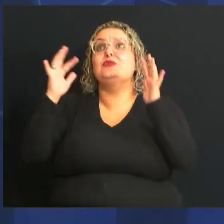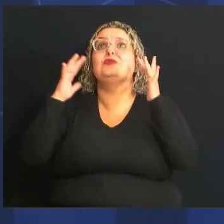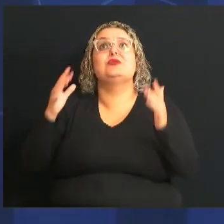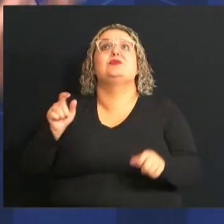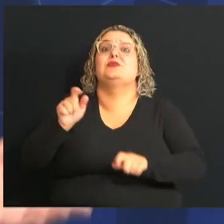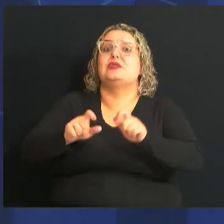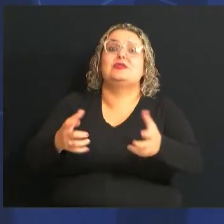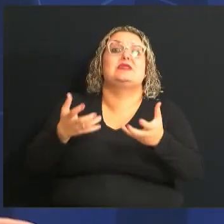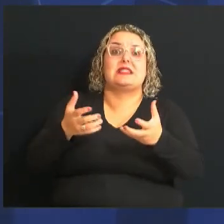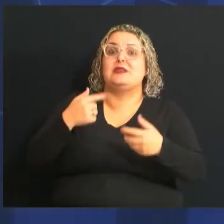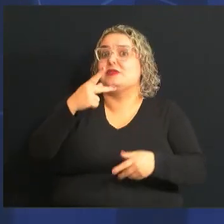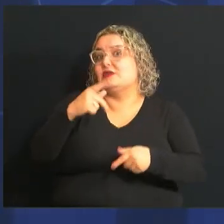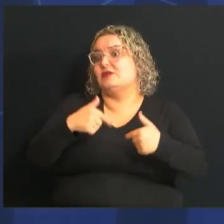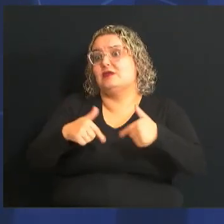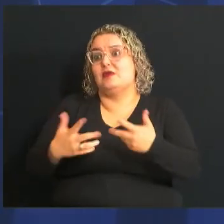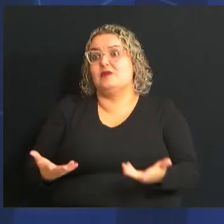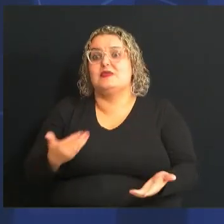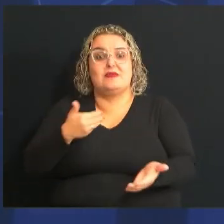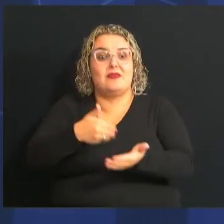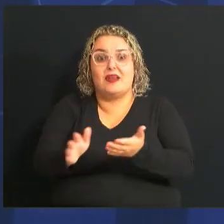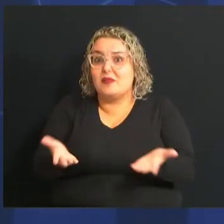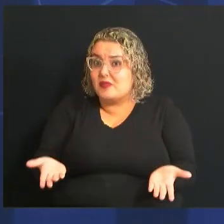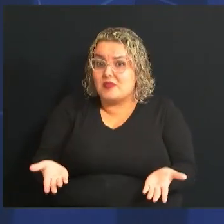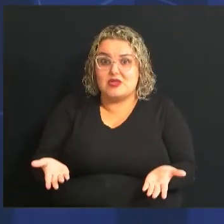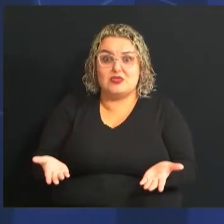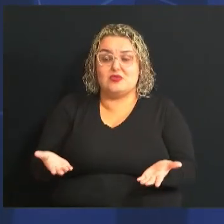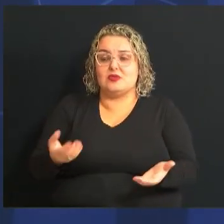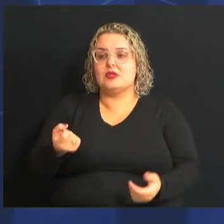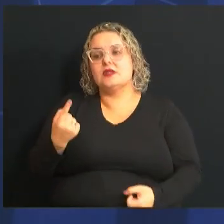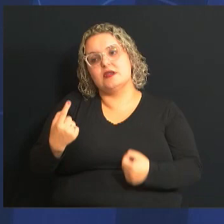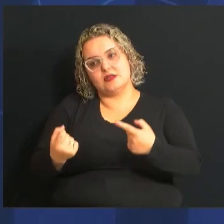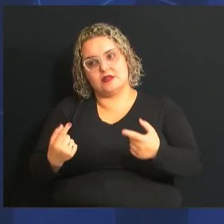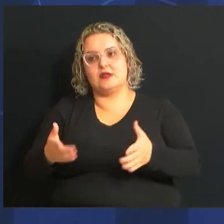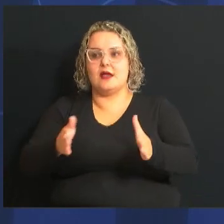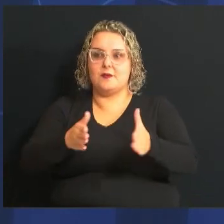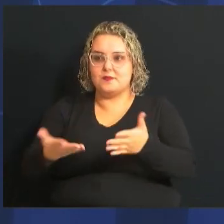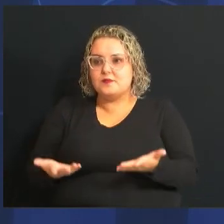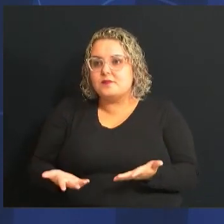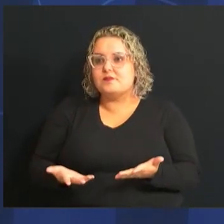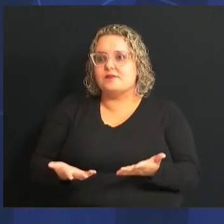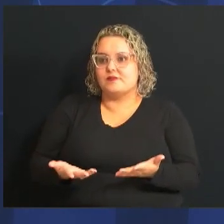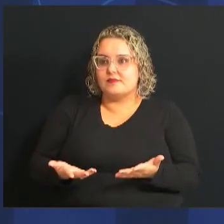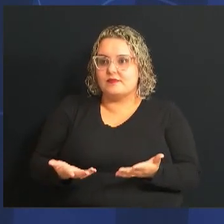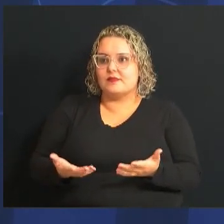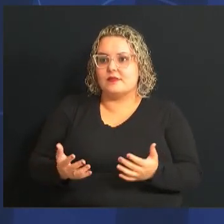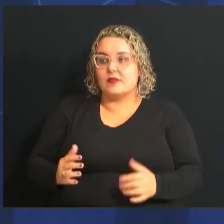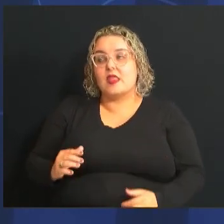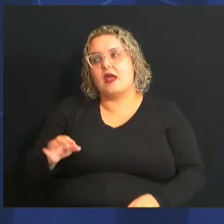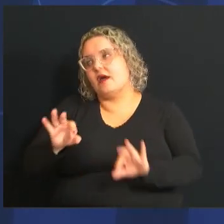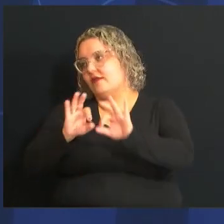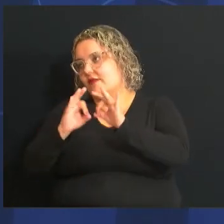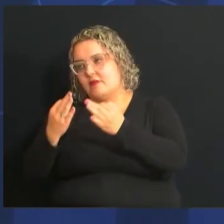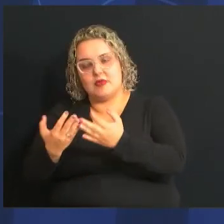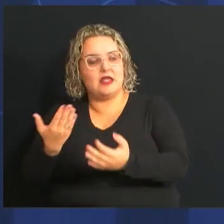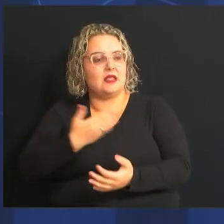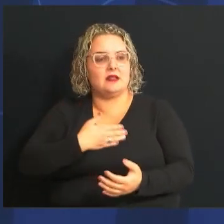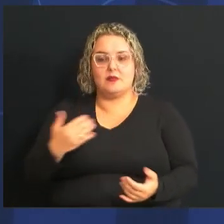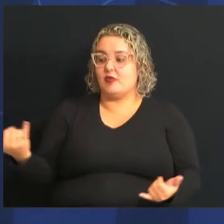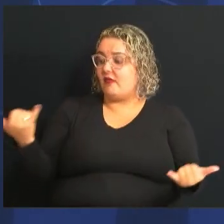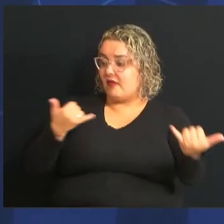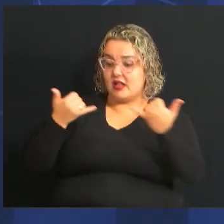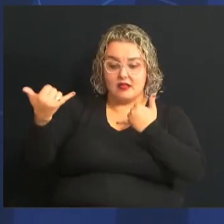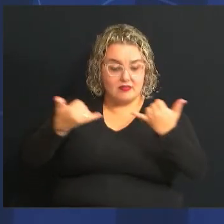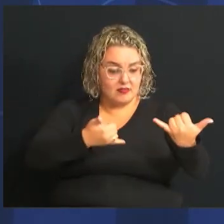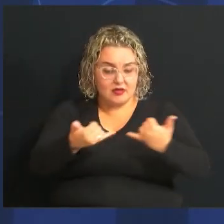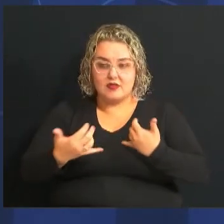seu emprego, você vai largar isso. Em algum momento, o externo, a família, os amigos